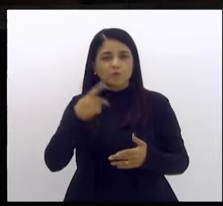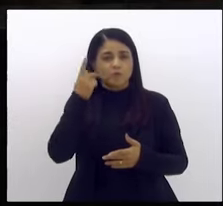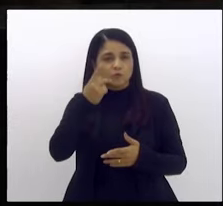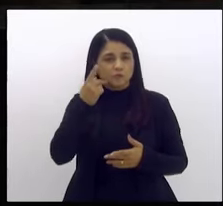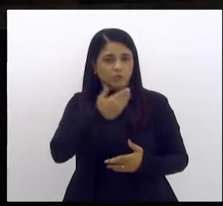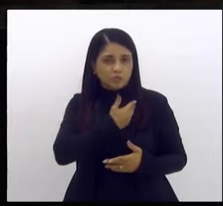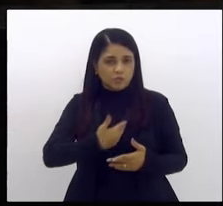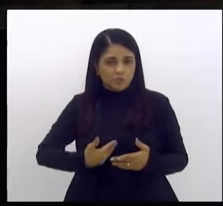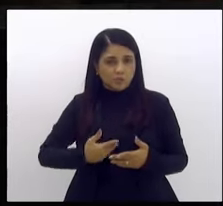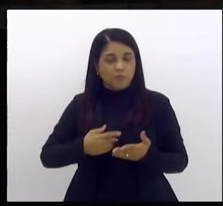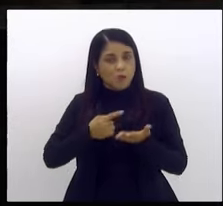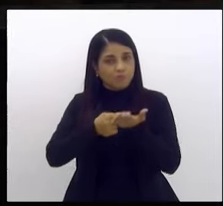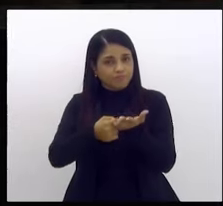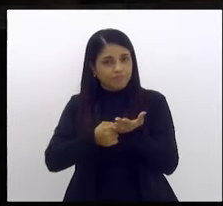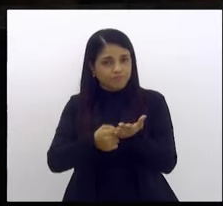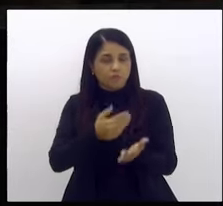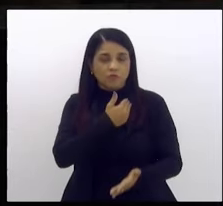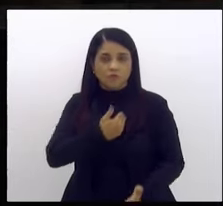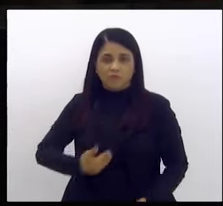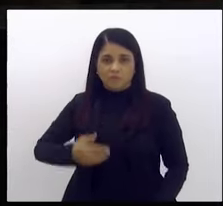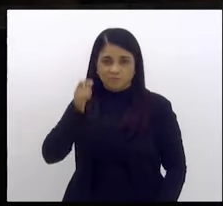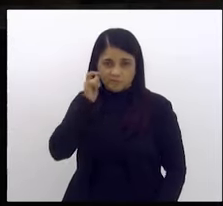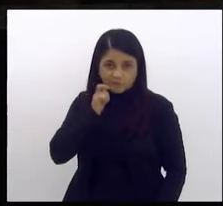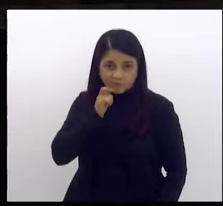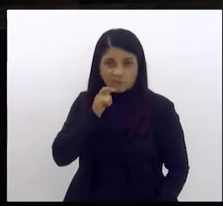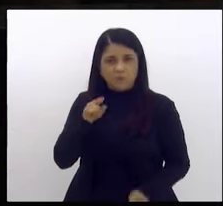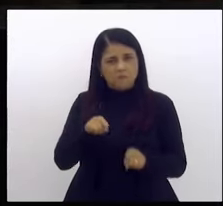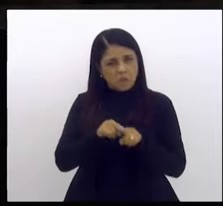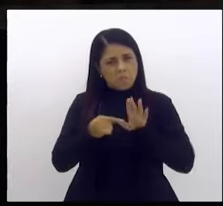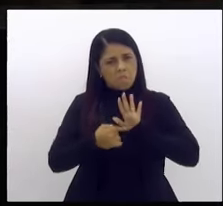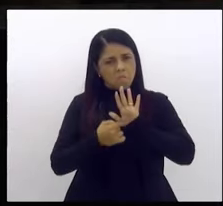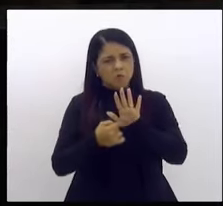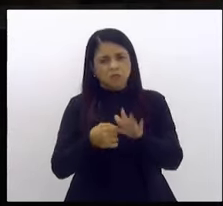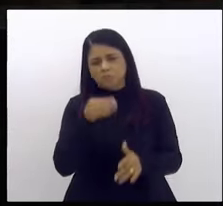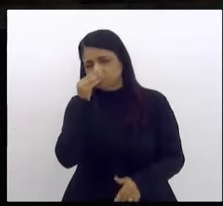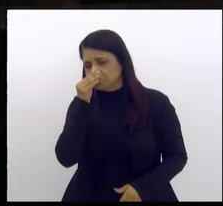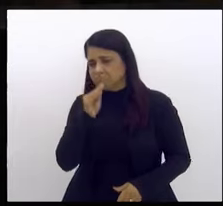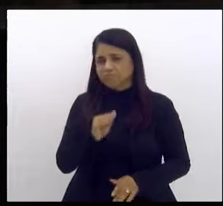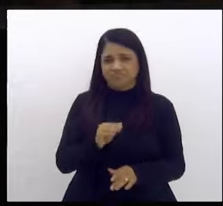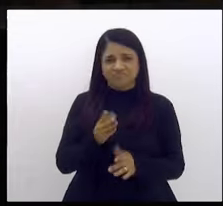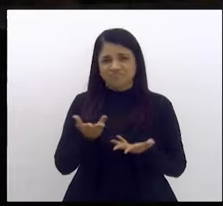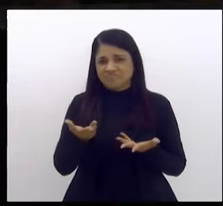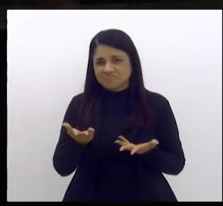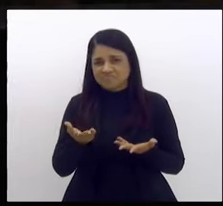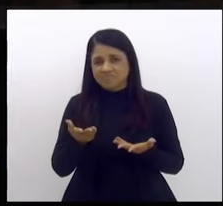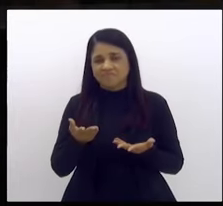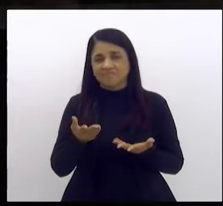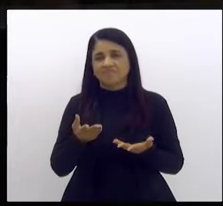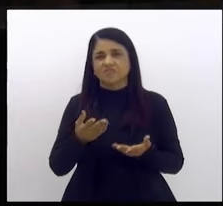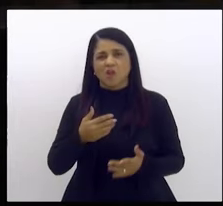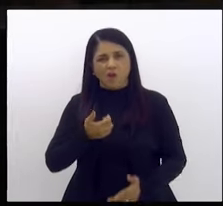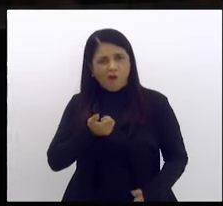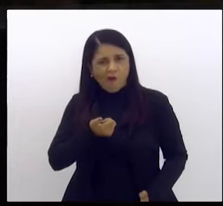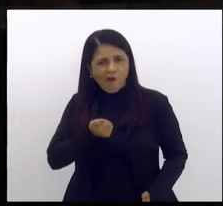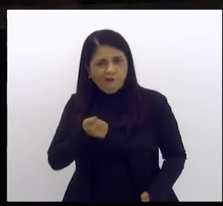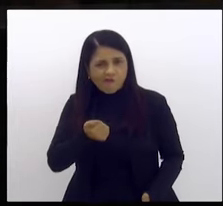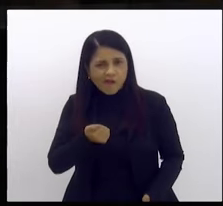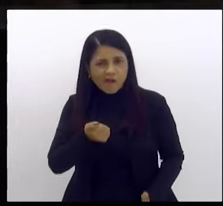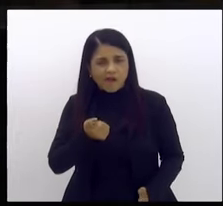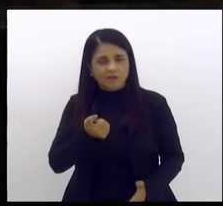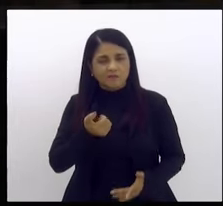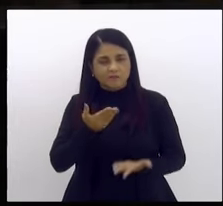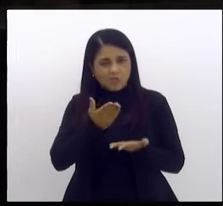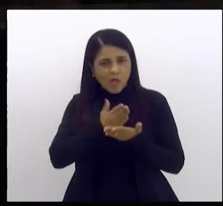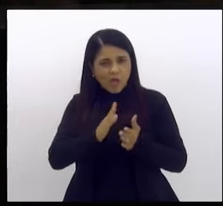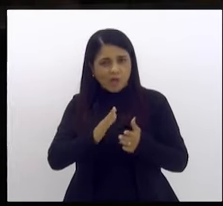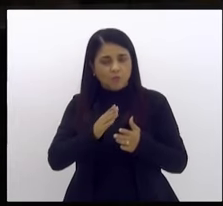públicas e comprometendo o governador do estado, que tem se mostrado descomprometido, inclusive, covardemente, quando acabou